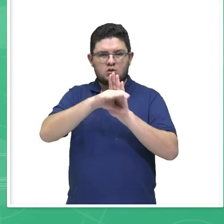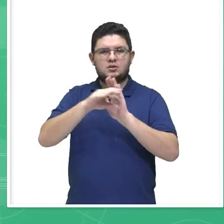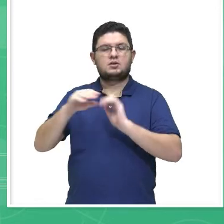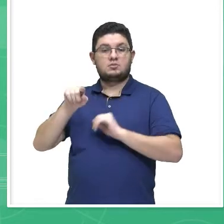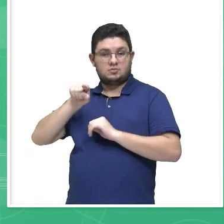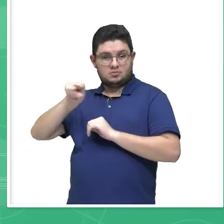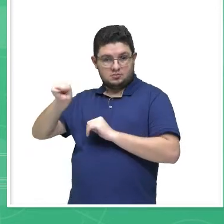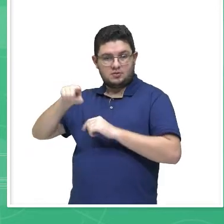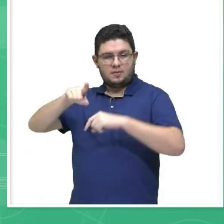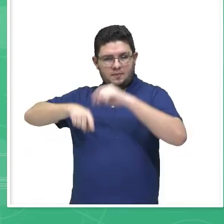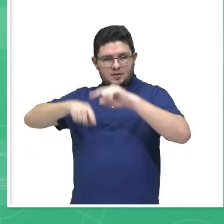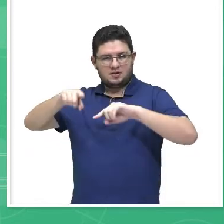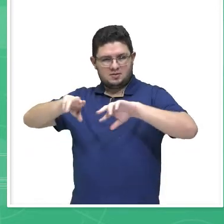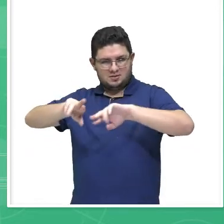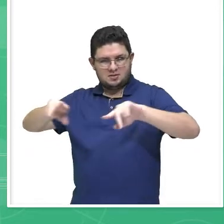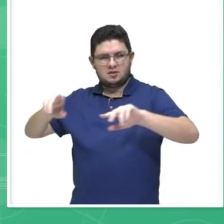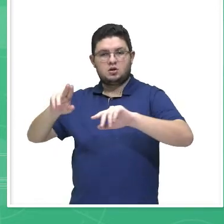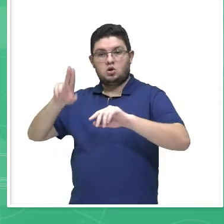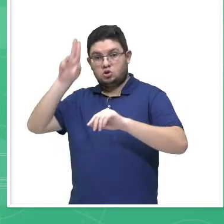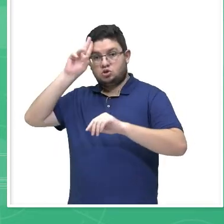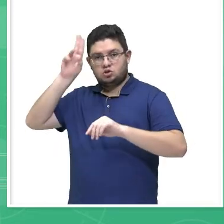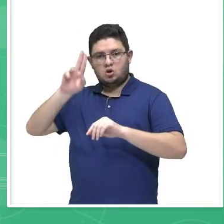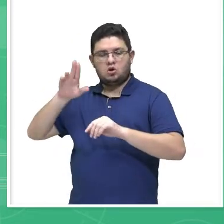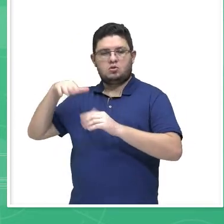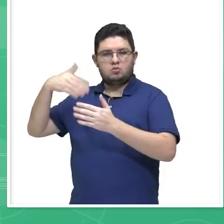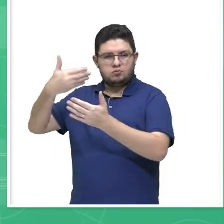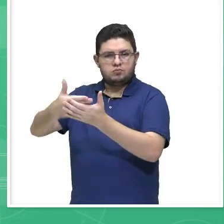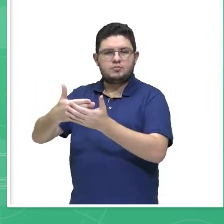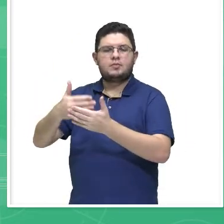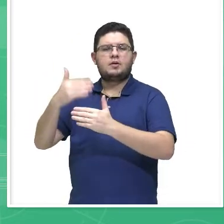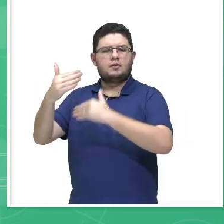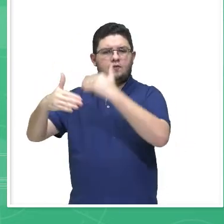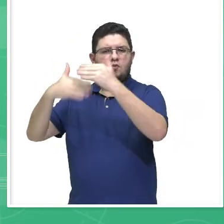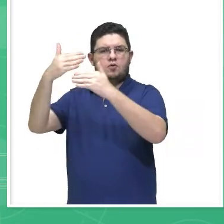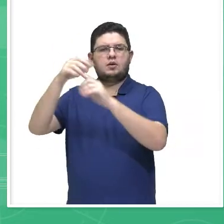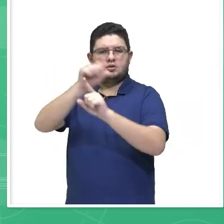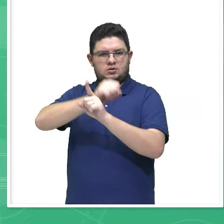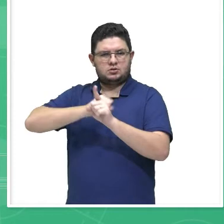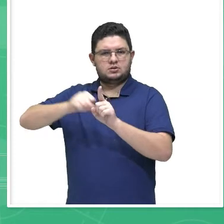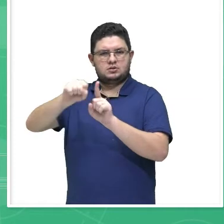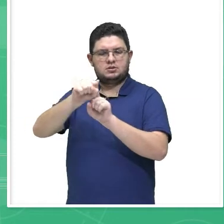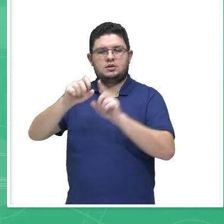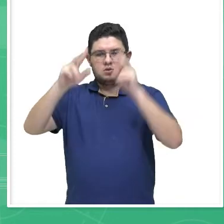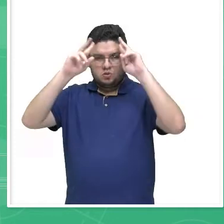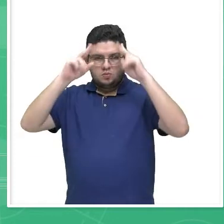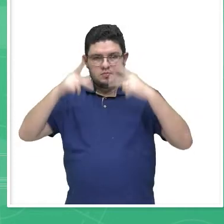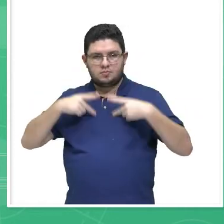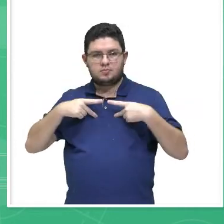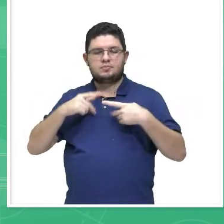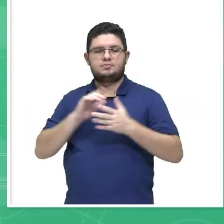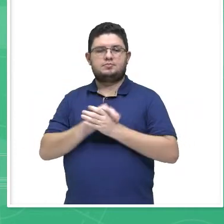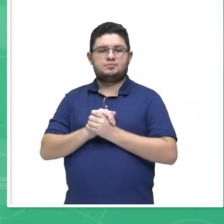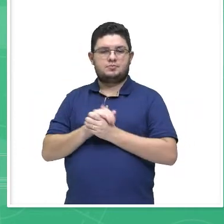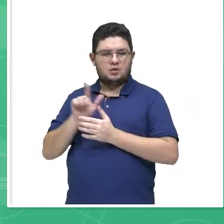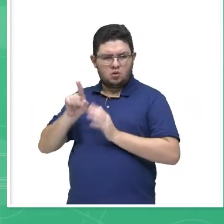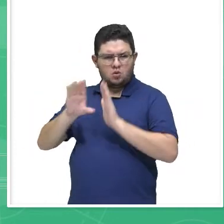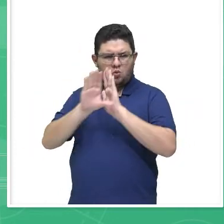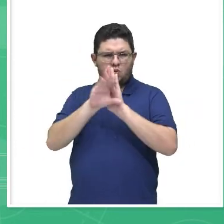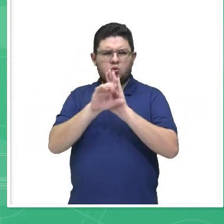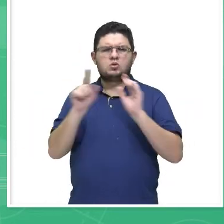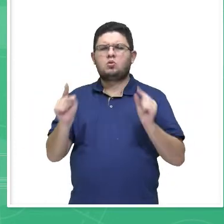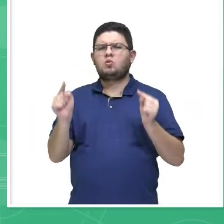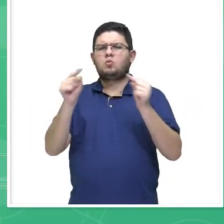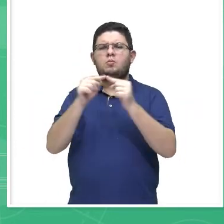histórica para o desenvolvimento das sociedades humanas. Tal concepção